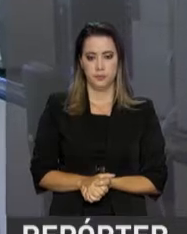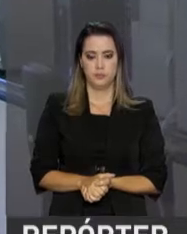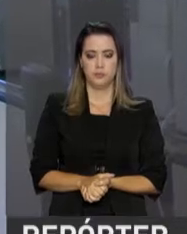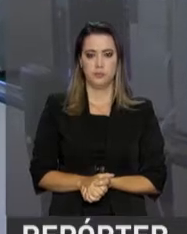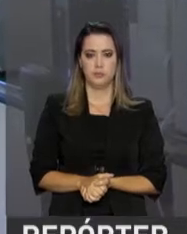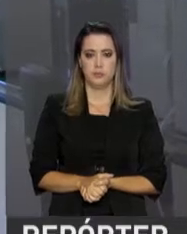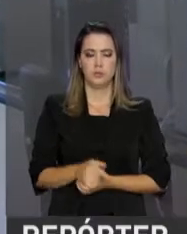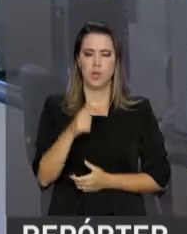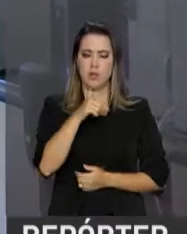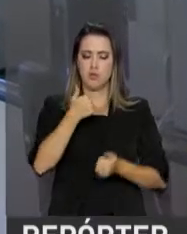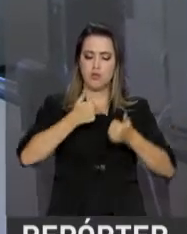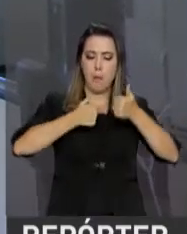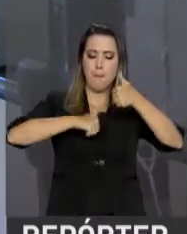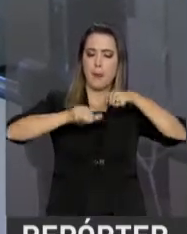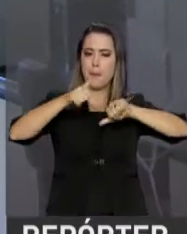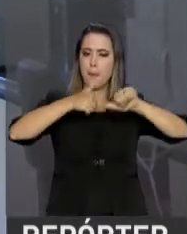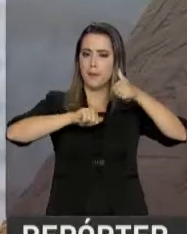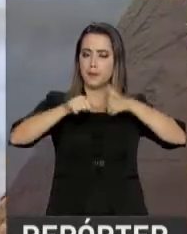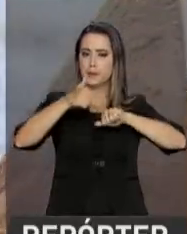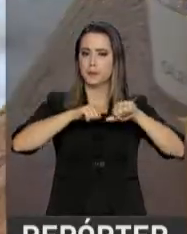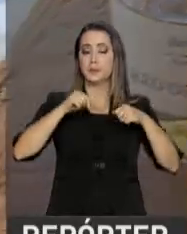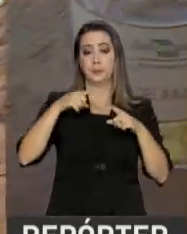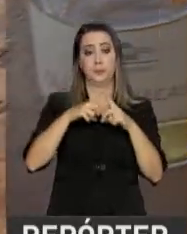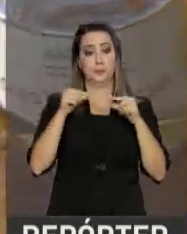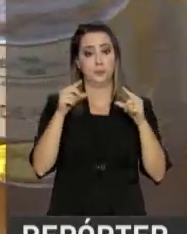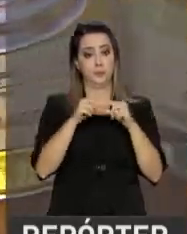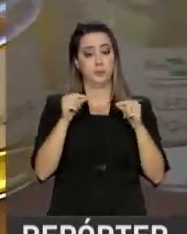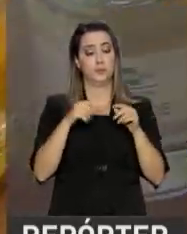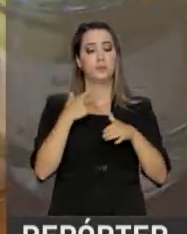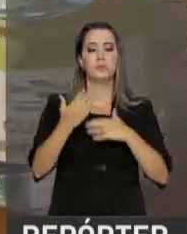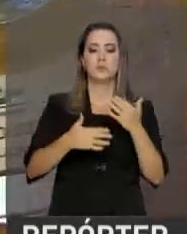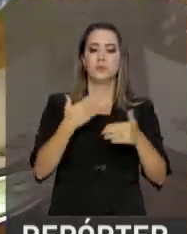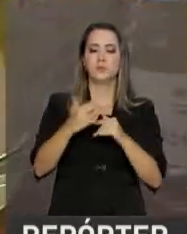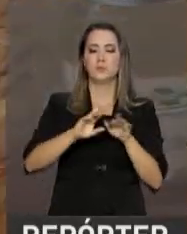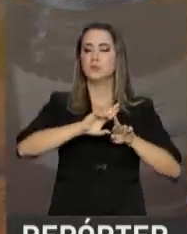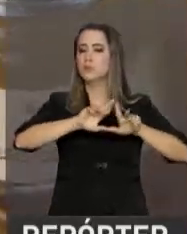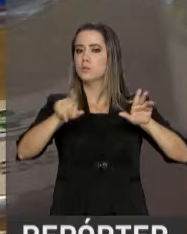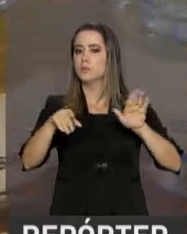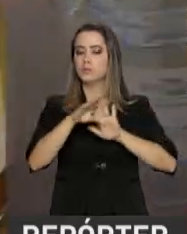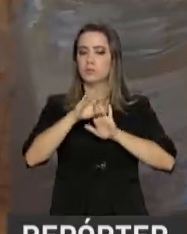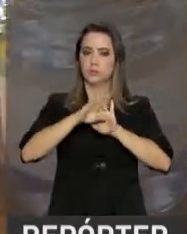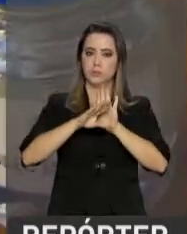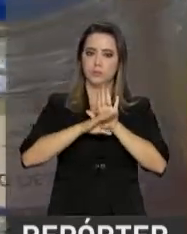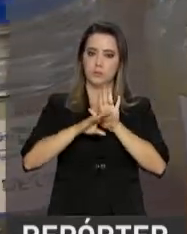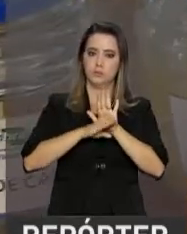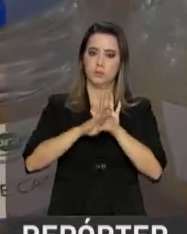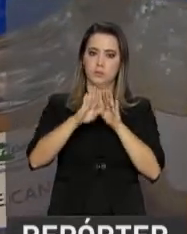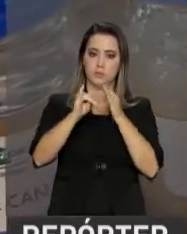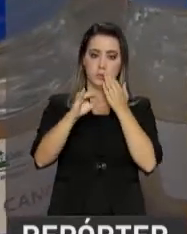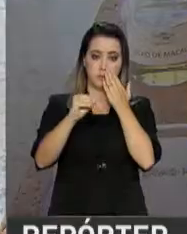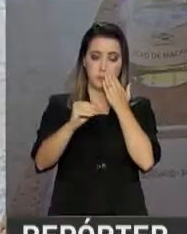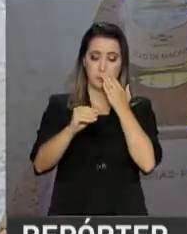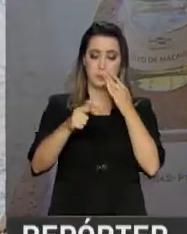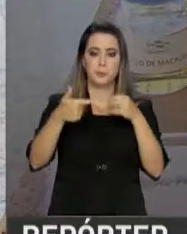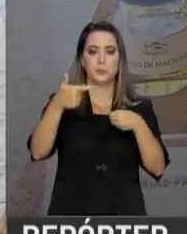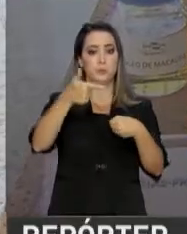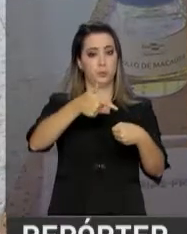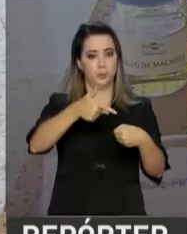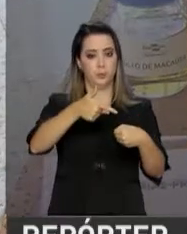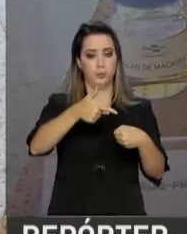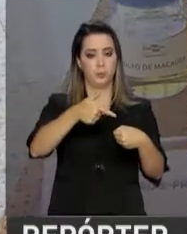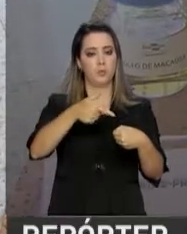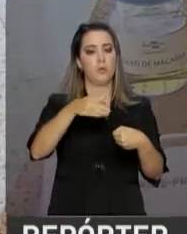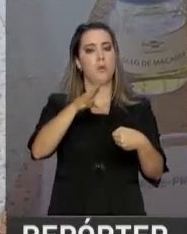neste laboratório da embrapa em brasília são desenvolvidos vários projetos de biocombustíveis como o